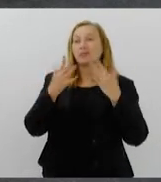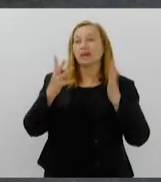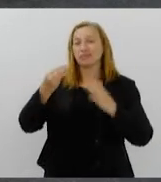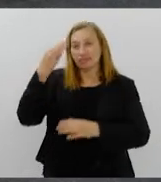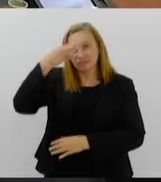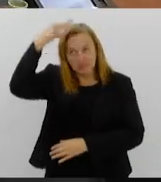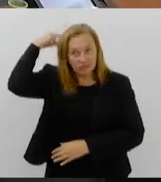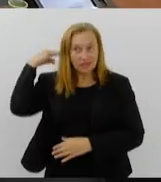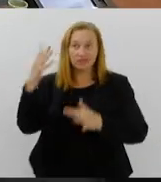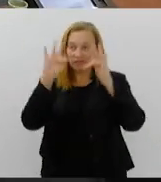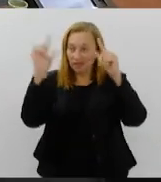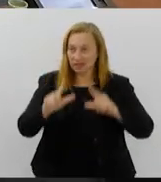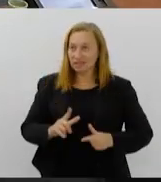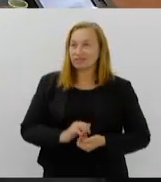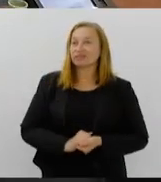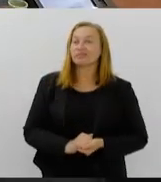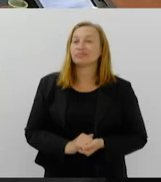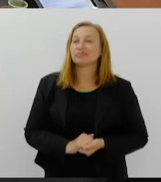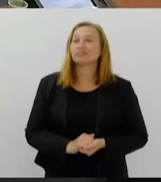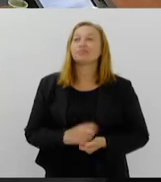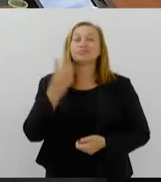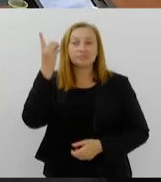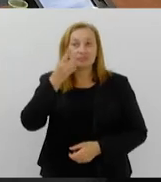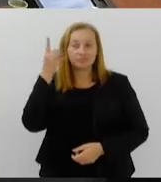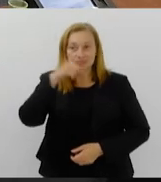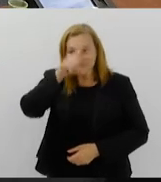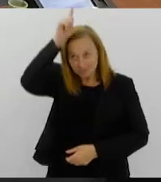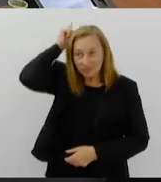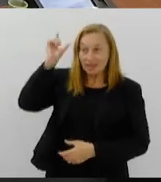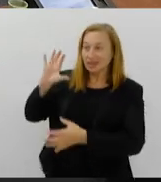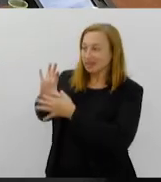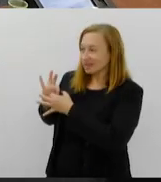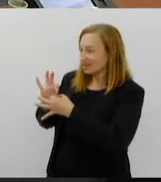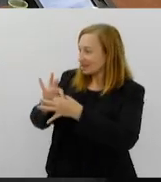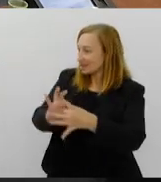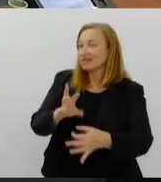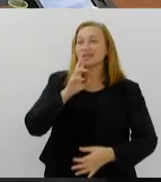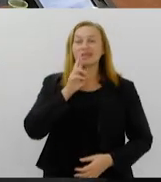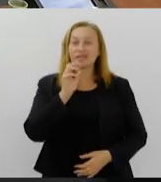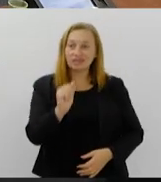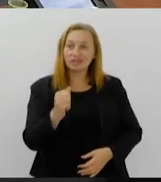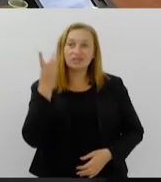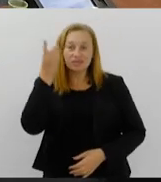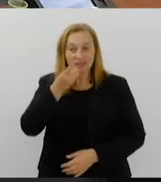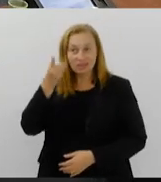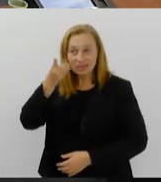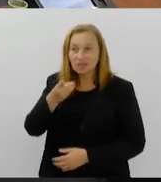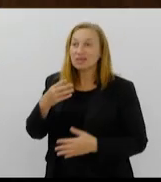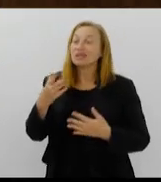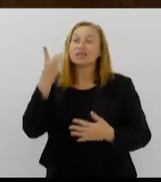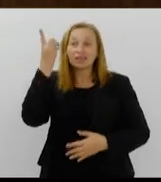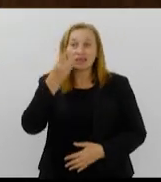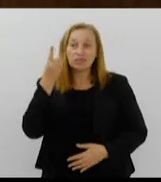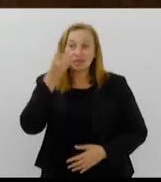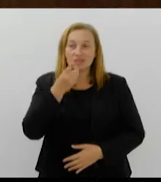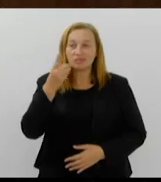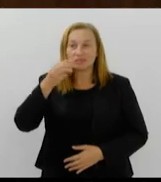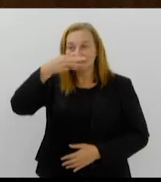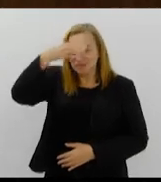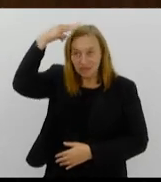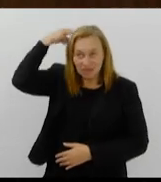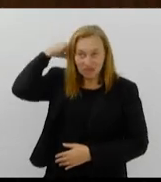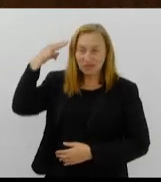seja muito feliz. Senhora deputado Luiz Paulo. Na mesma linha do deputado Rodrigo Amorim, deputado Márcio